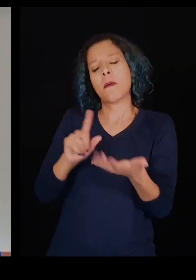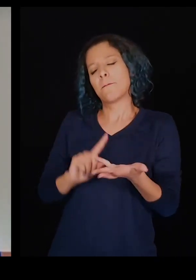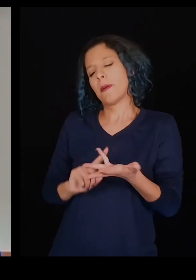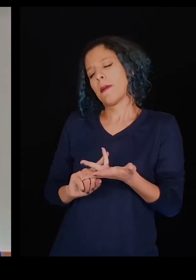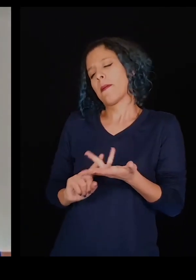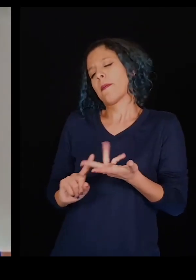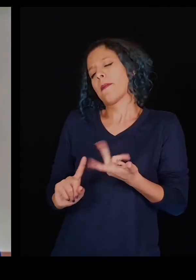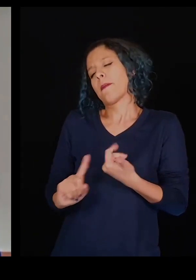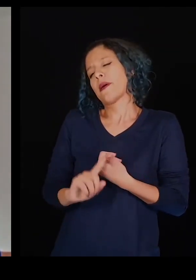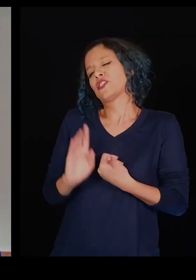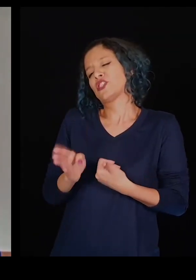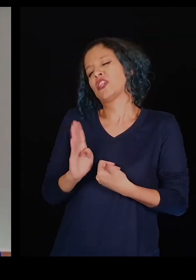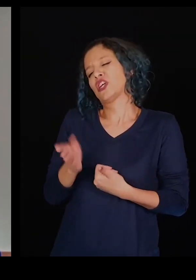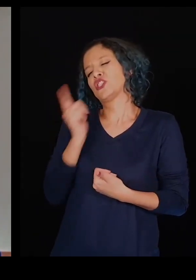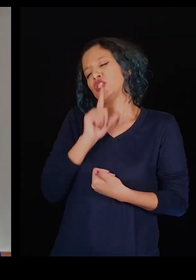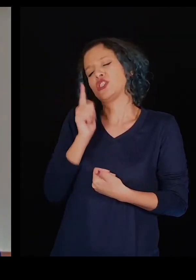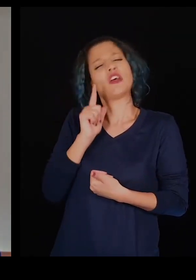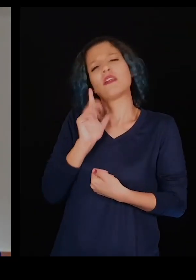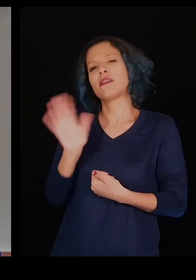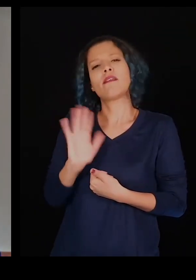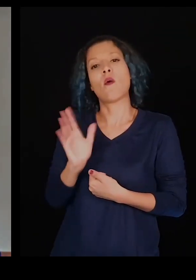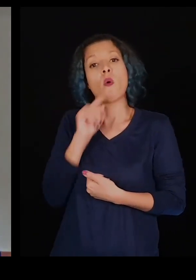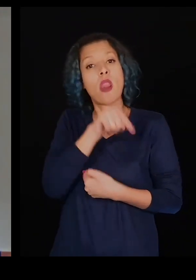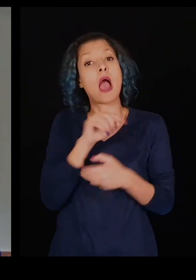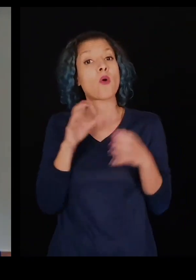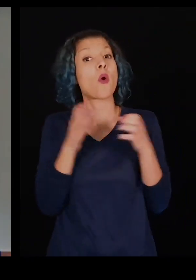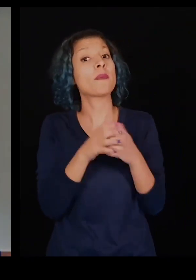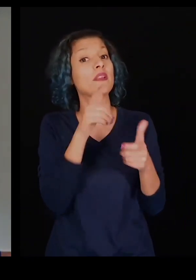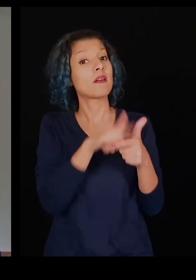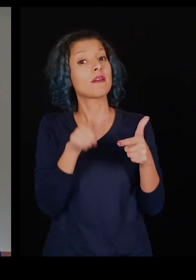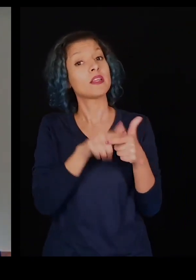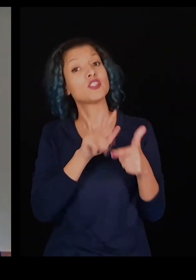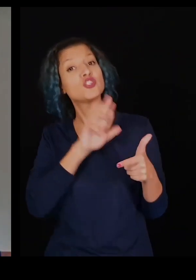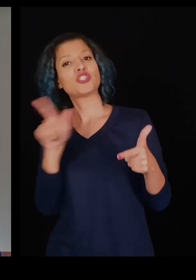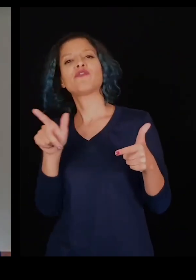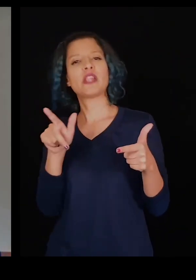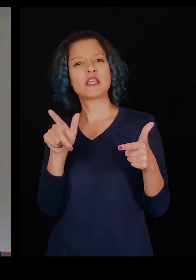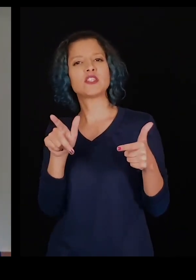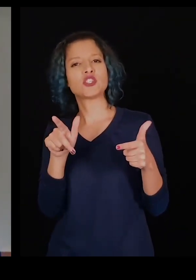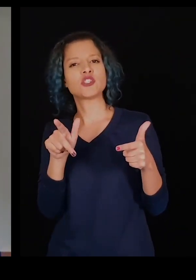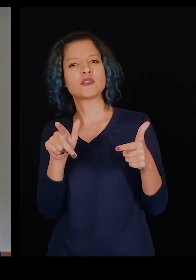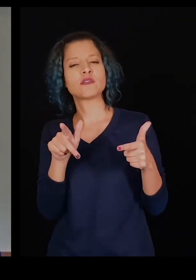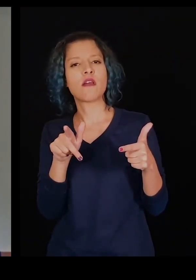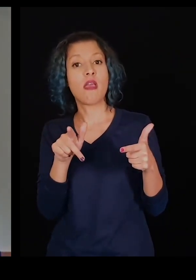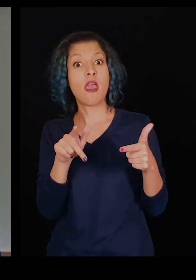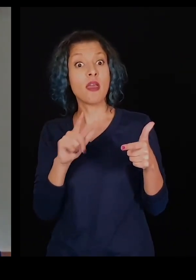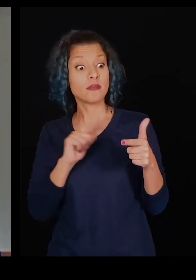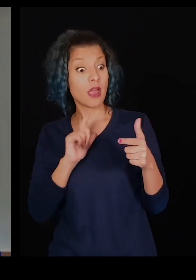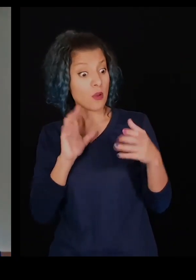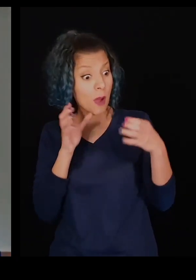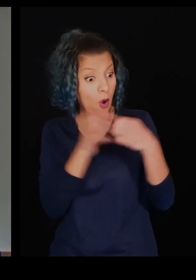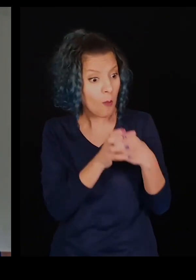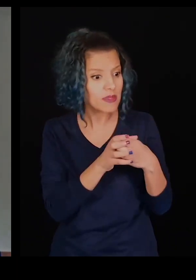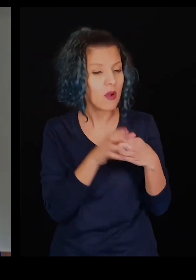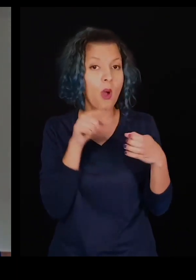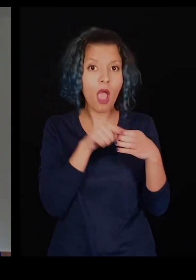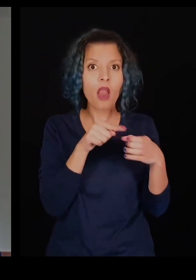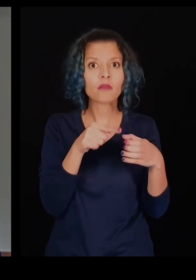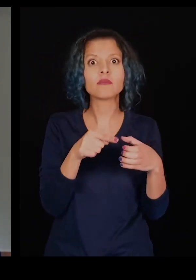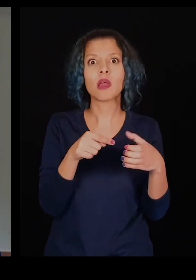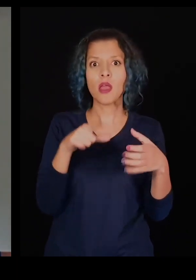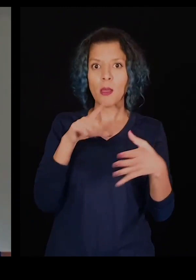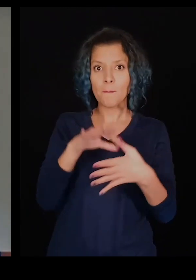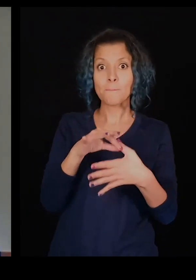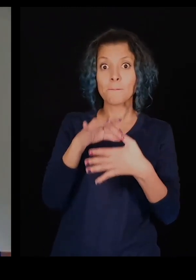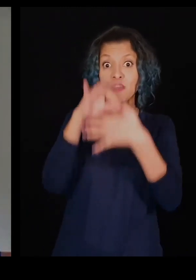conseguindo fazer. Não, o comitê de crise, e aí entra uma posição do Instituto que tem uma visão privilegiada,